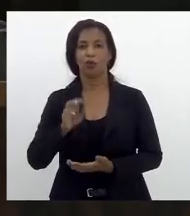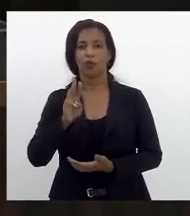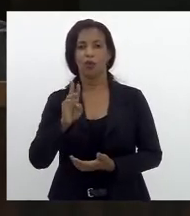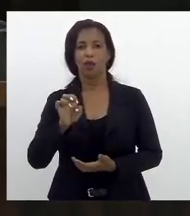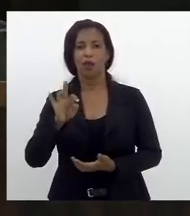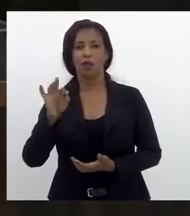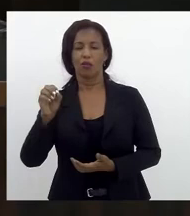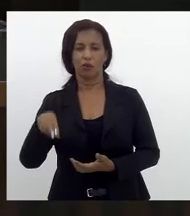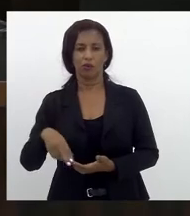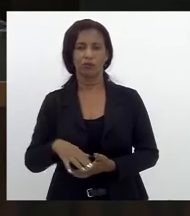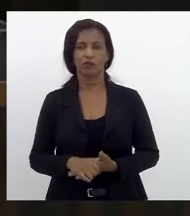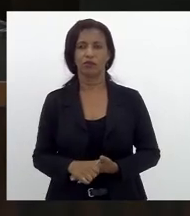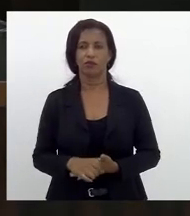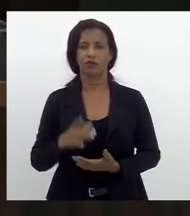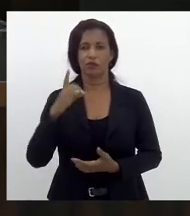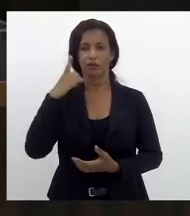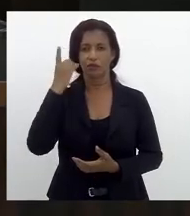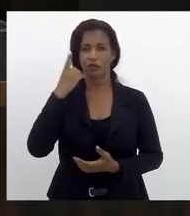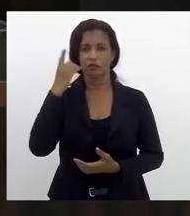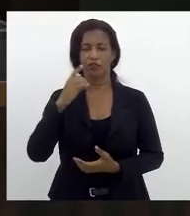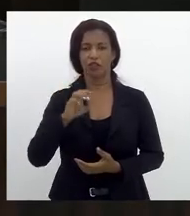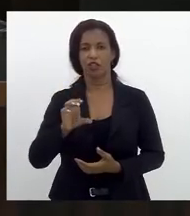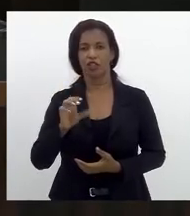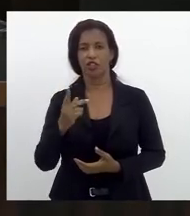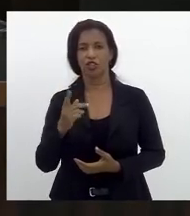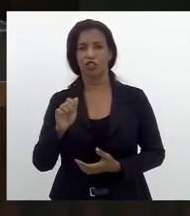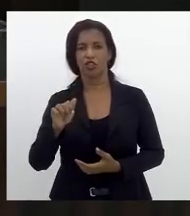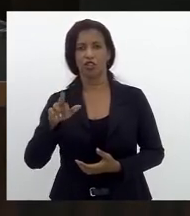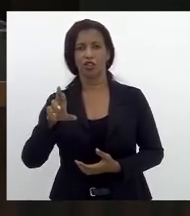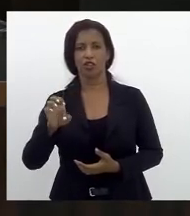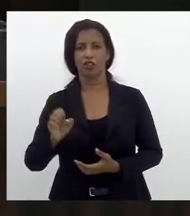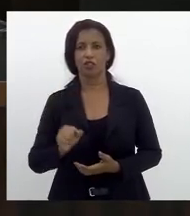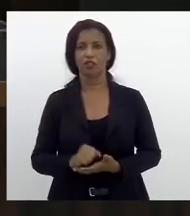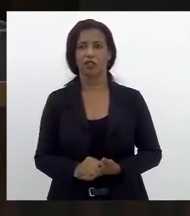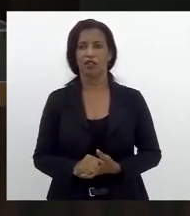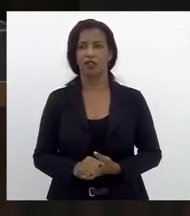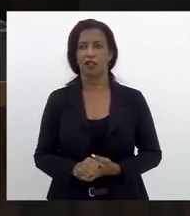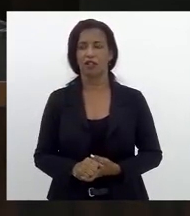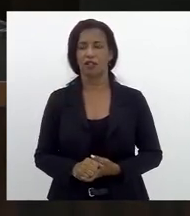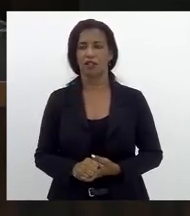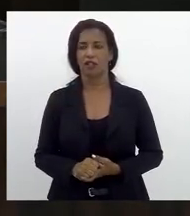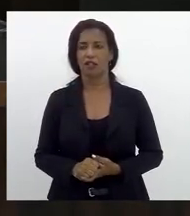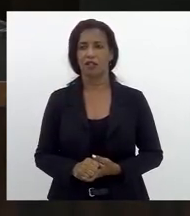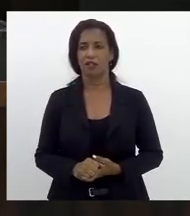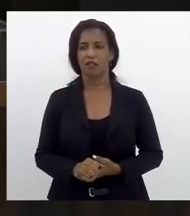José. Deputado Charles Batista. Wellington José.